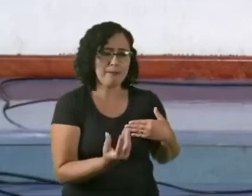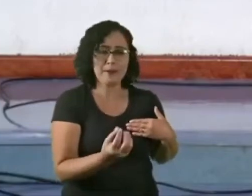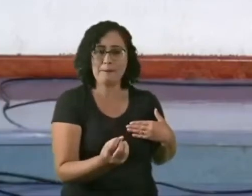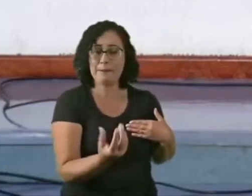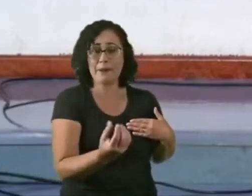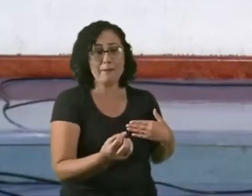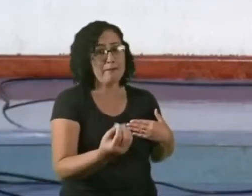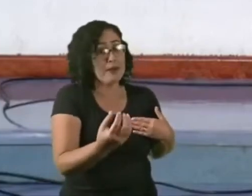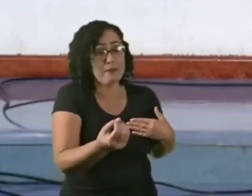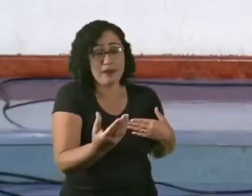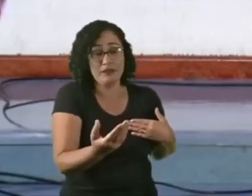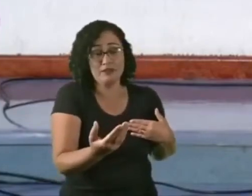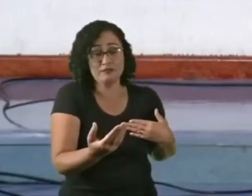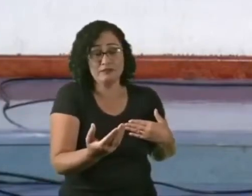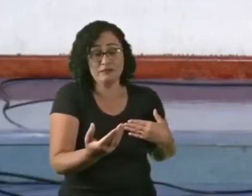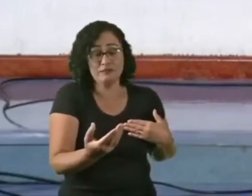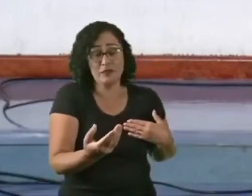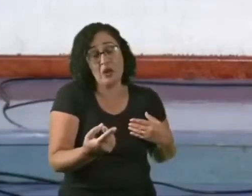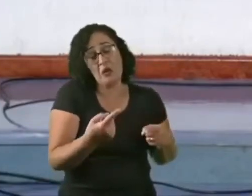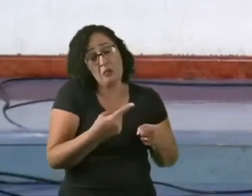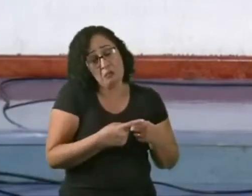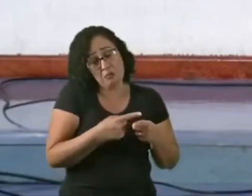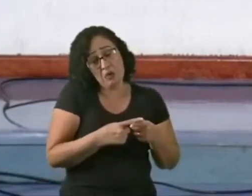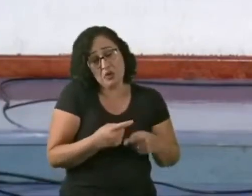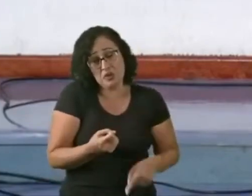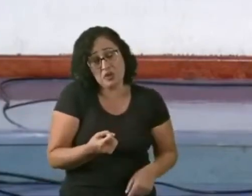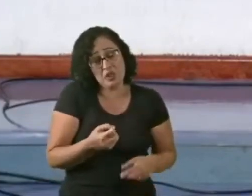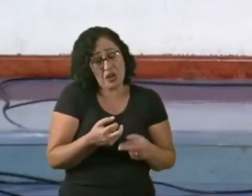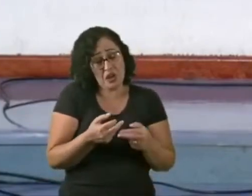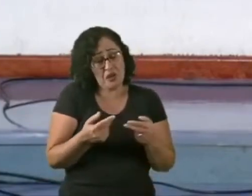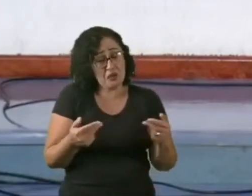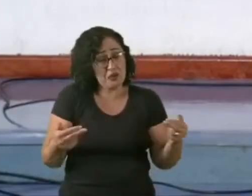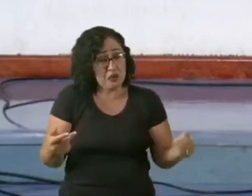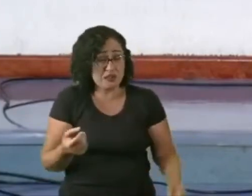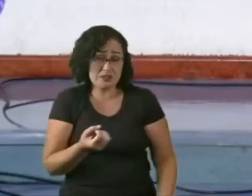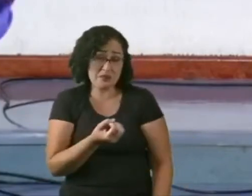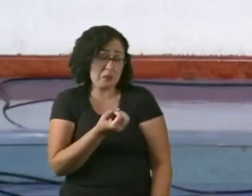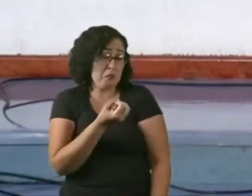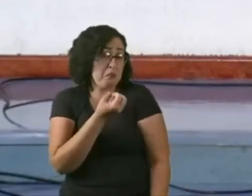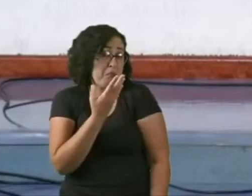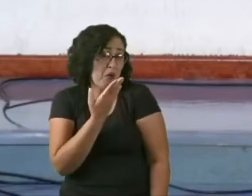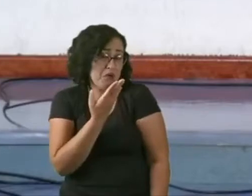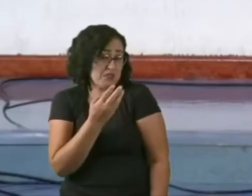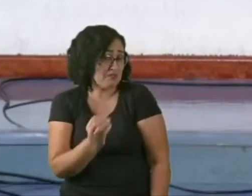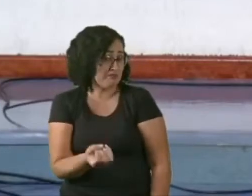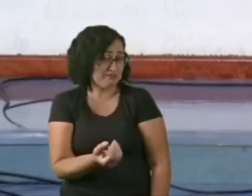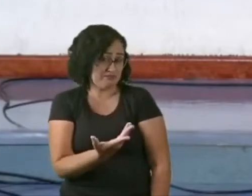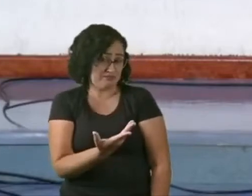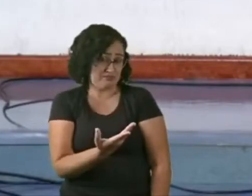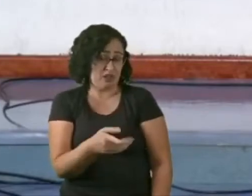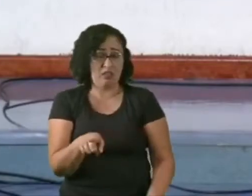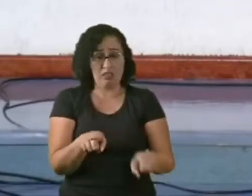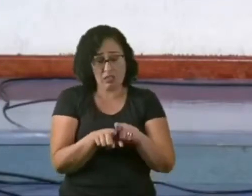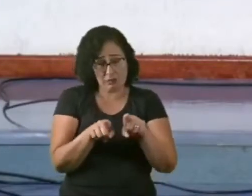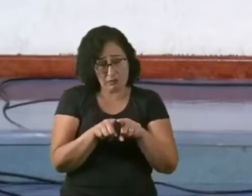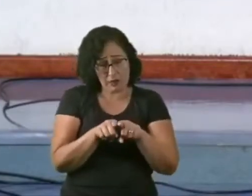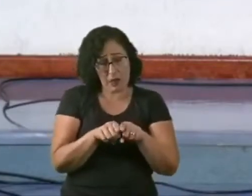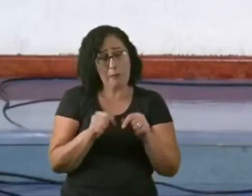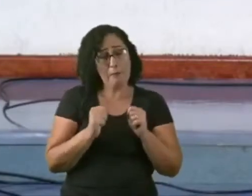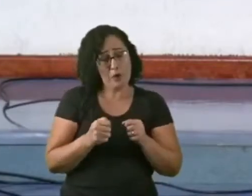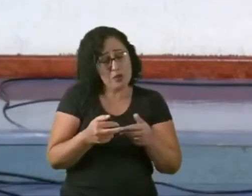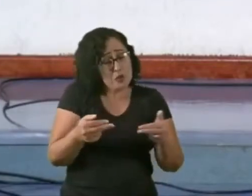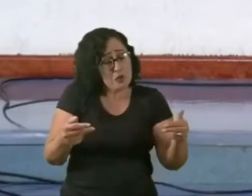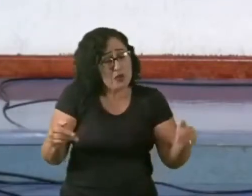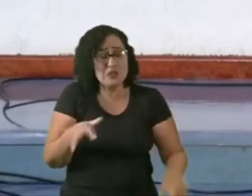sejam elas boas ou ruins, sejam elas boas na nossa rotina,